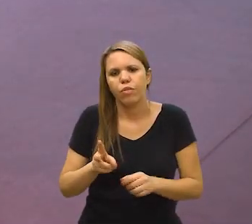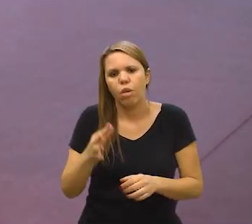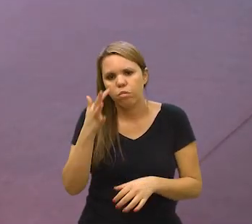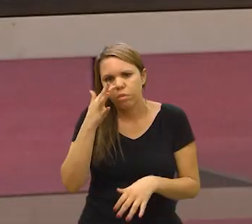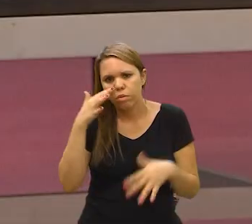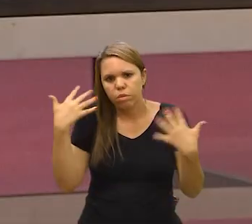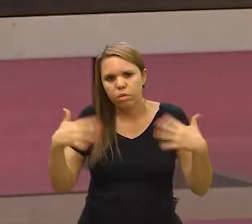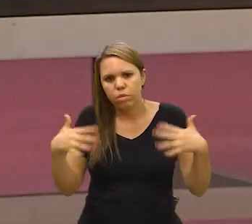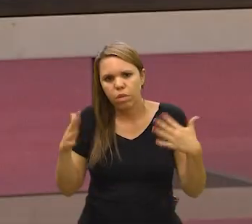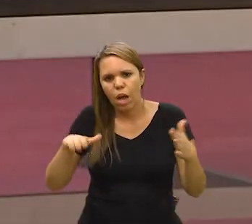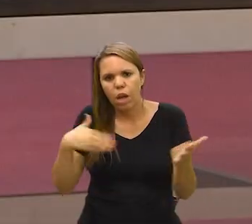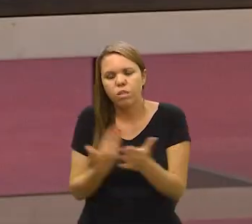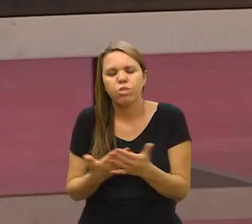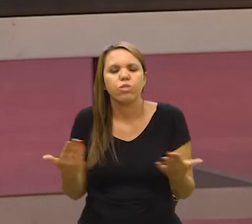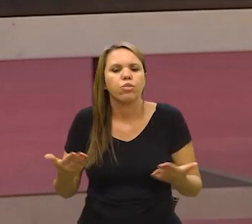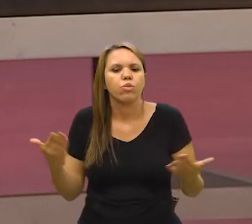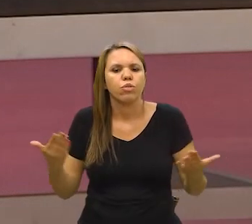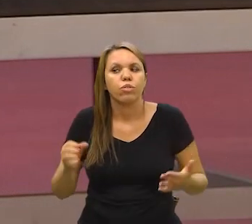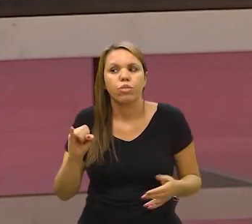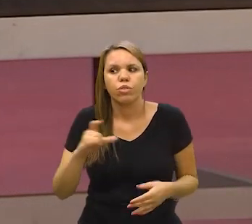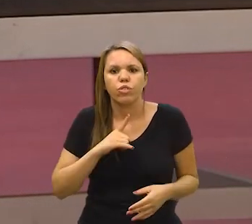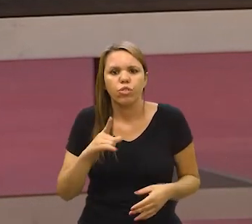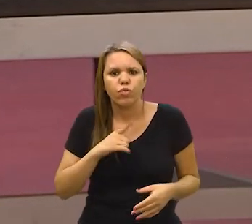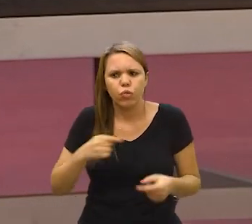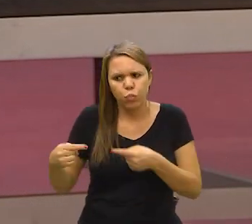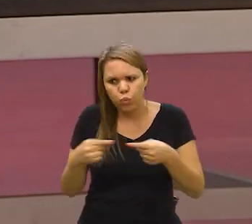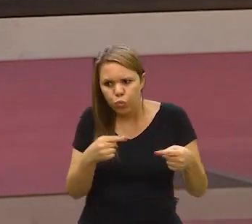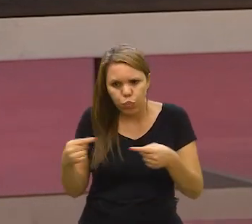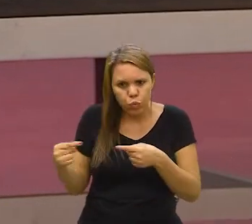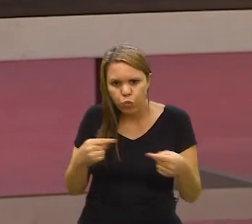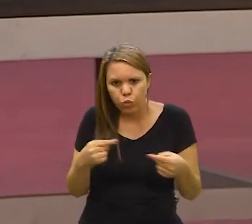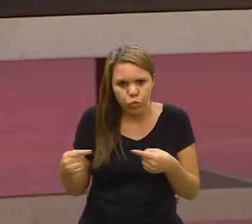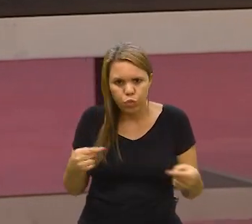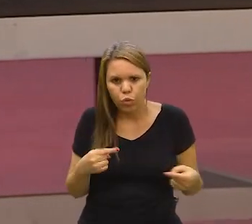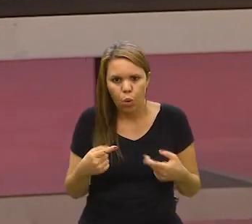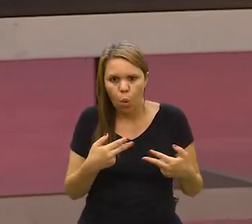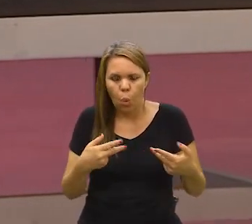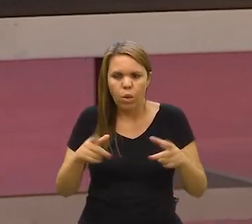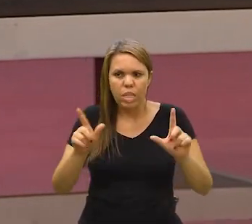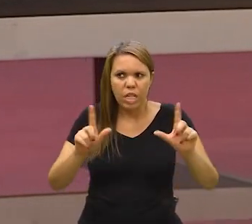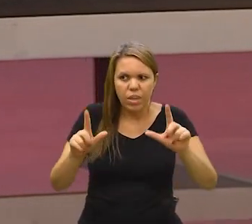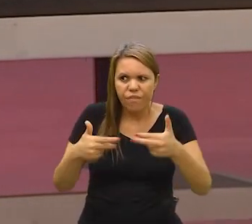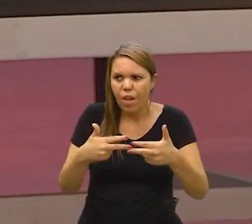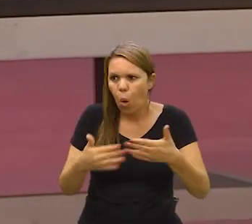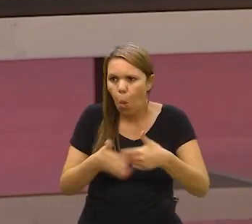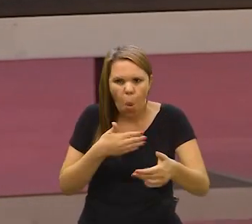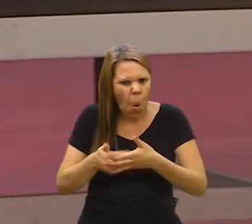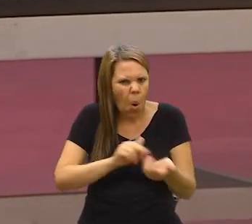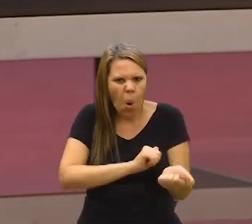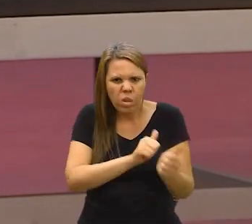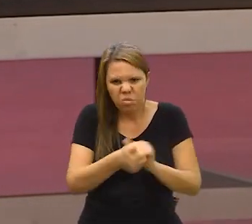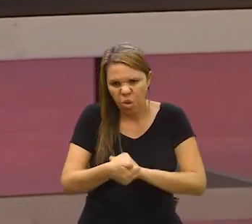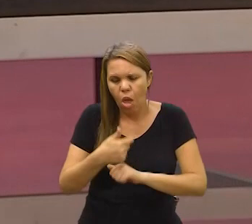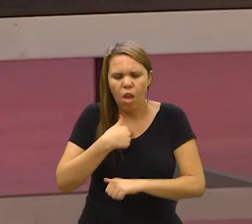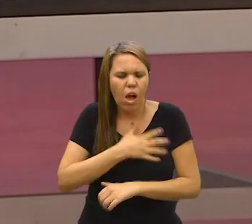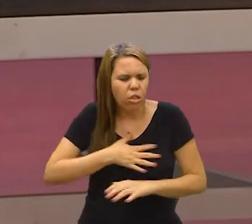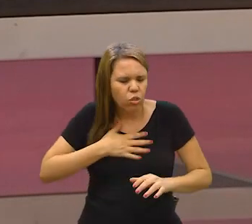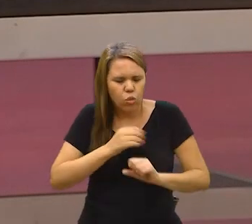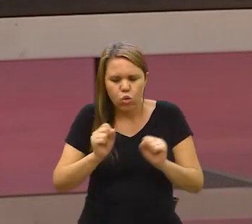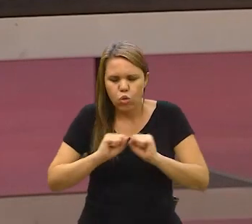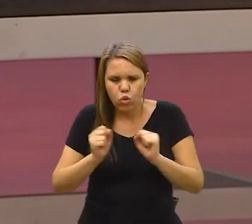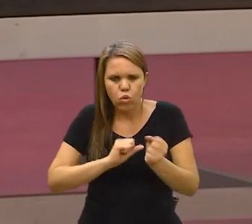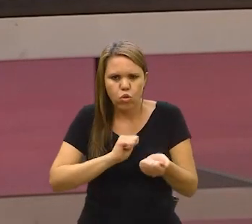fascinado. Eu sou daqueles que até hoje, se estiver passando uma competição de cricket na TV, eu estou assistindo de qualquer tipo de esporte. Eu sou apaixonado por